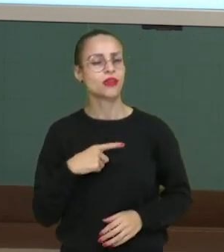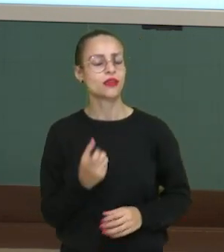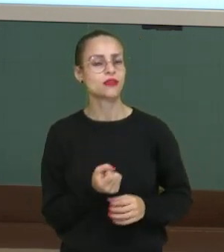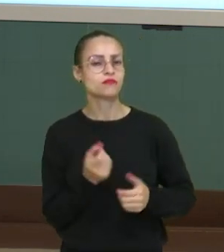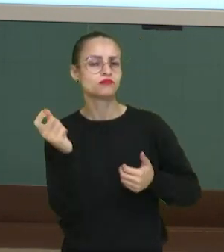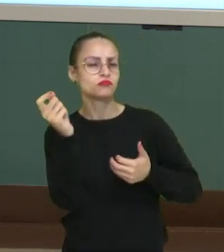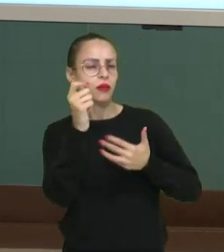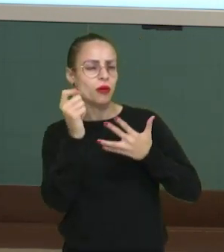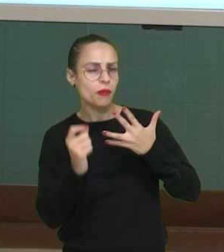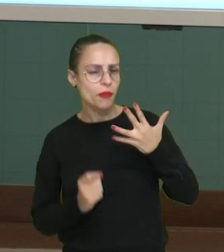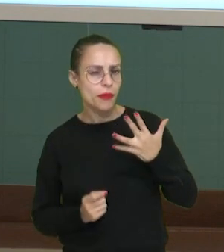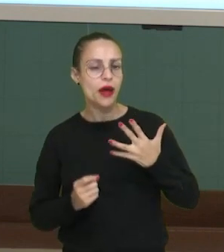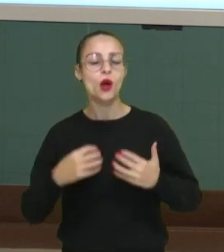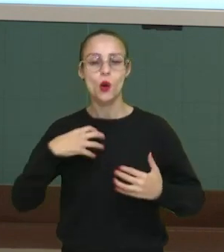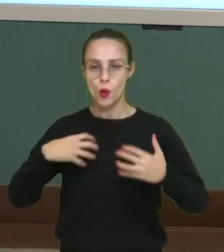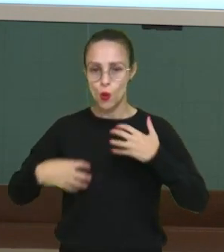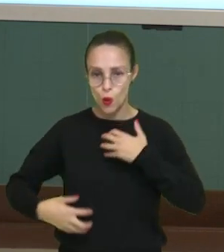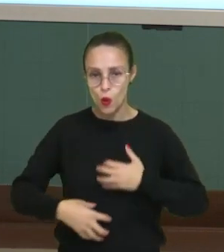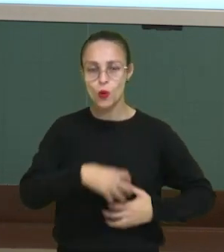Por isso,